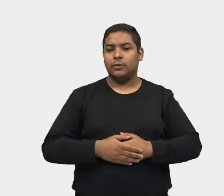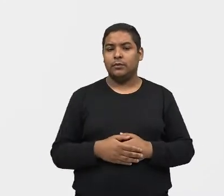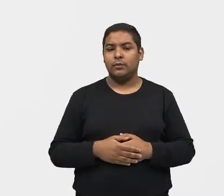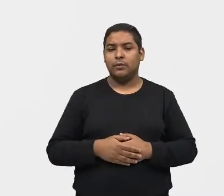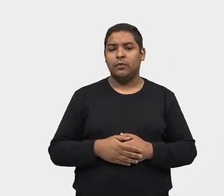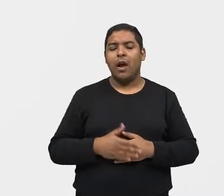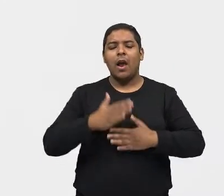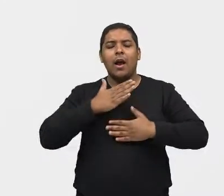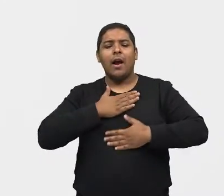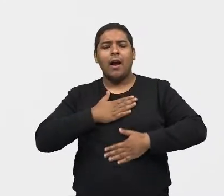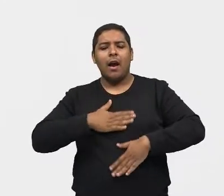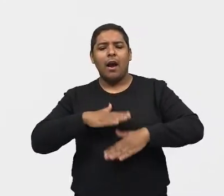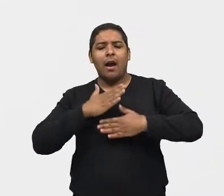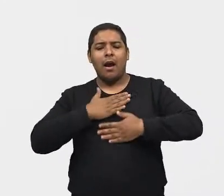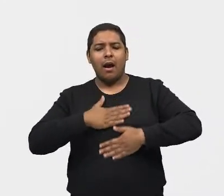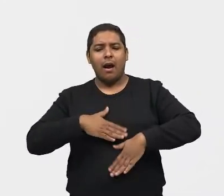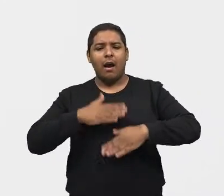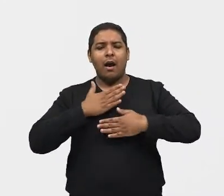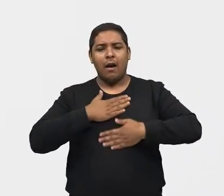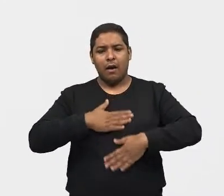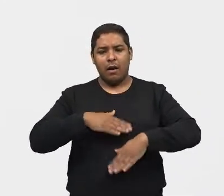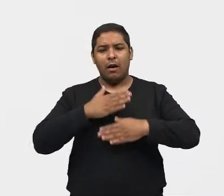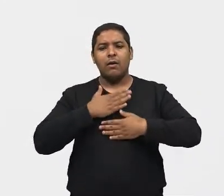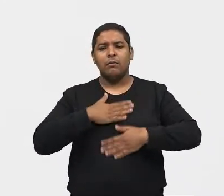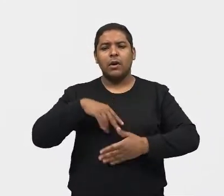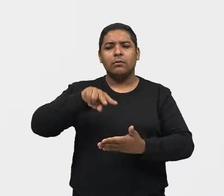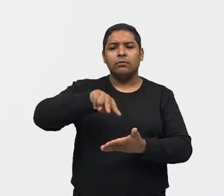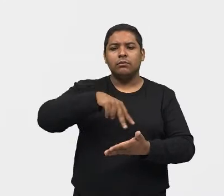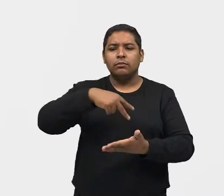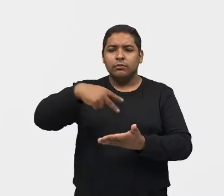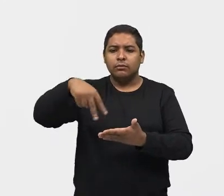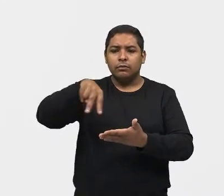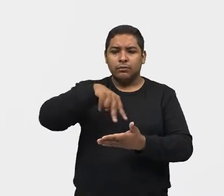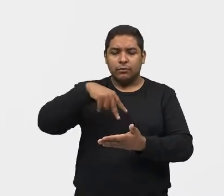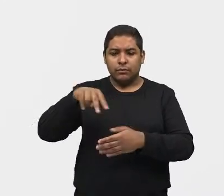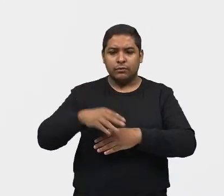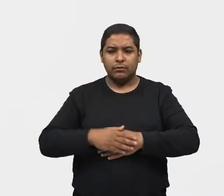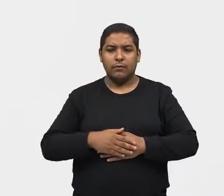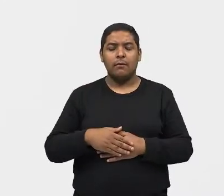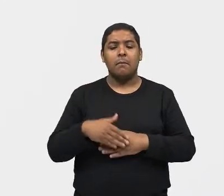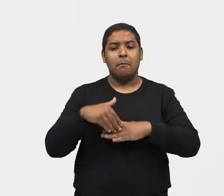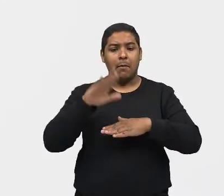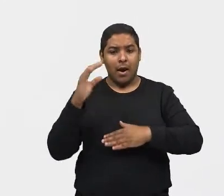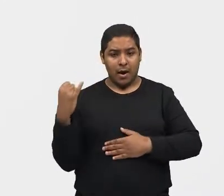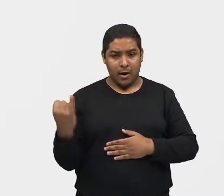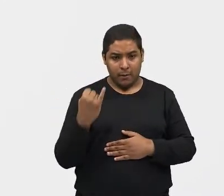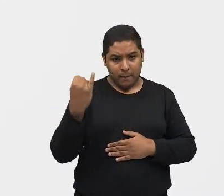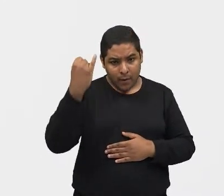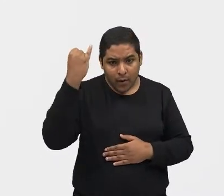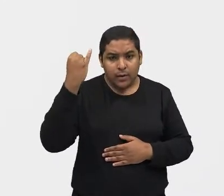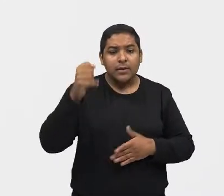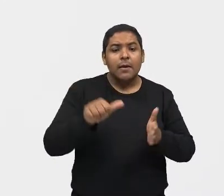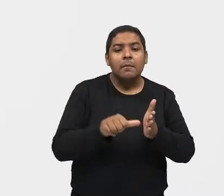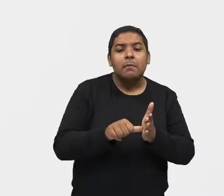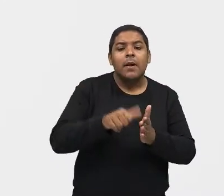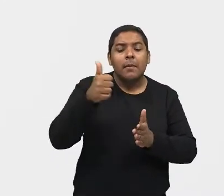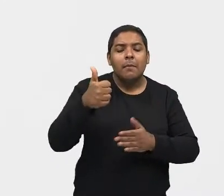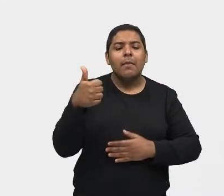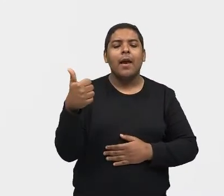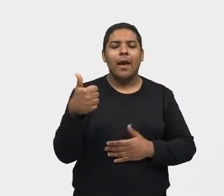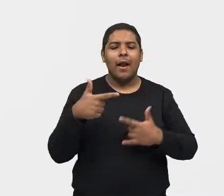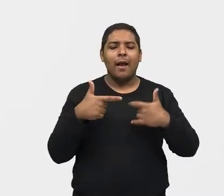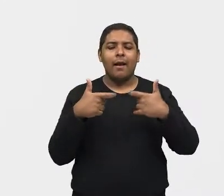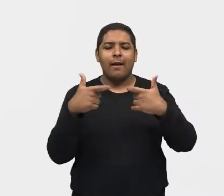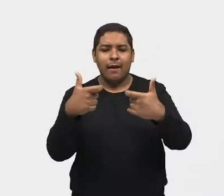da valsa vienense. A valsa inglesa apenas ganhou a importância após a Primeira Guerra Mundial